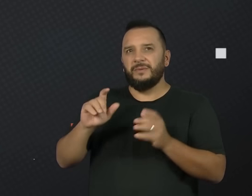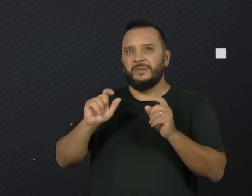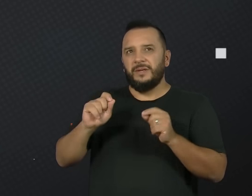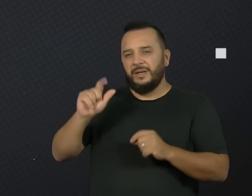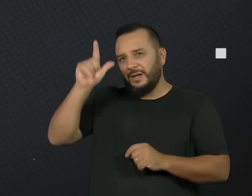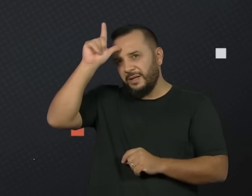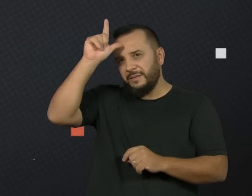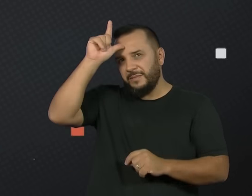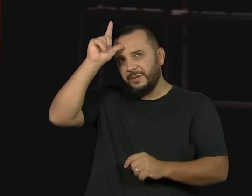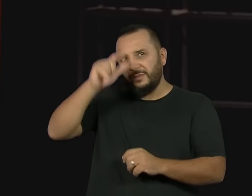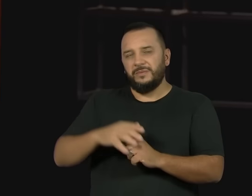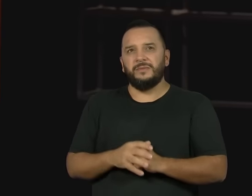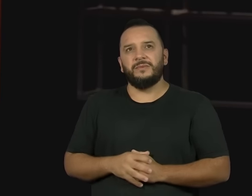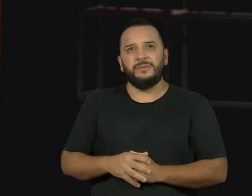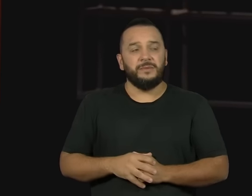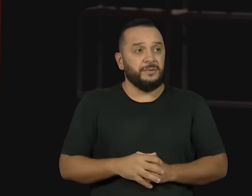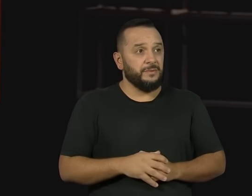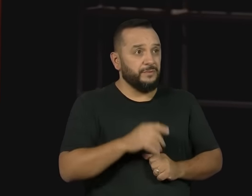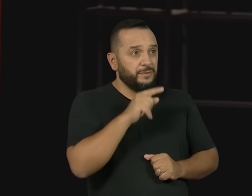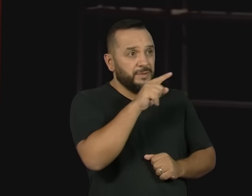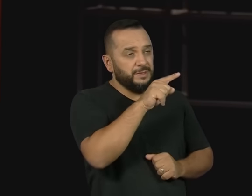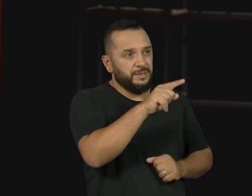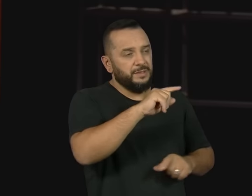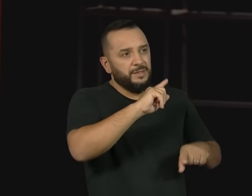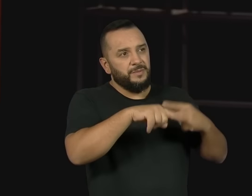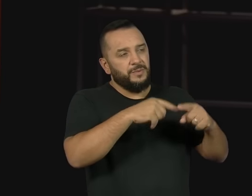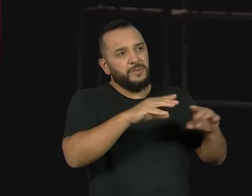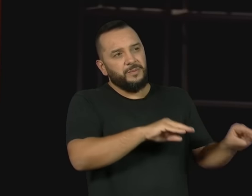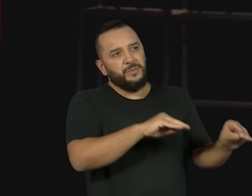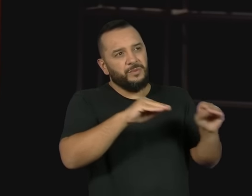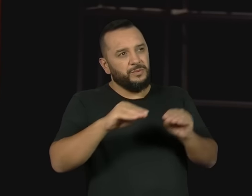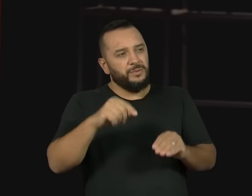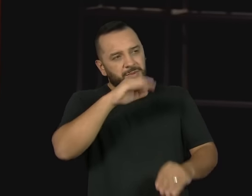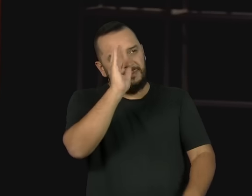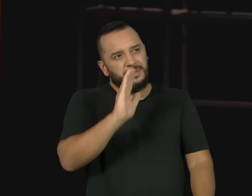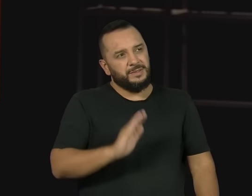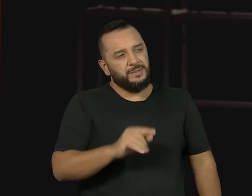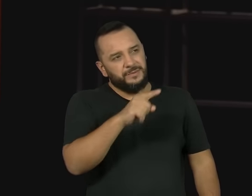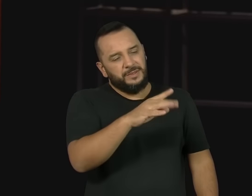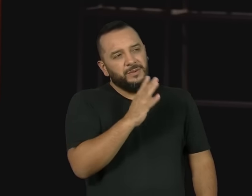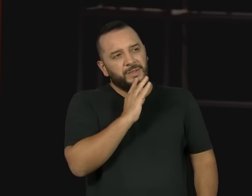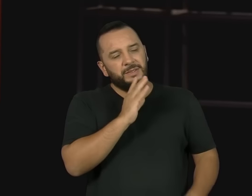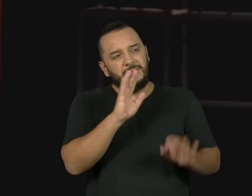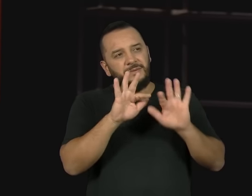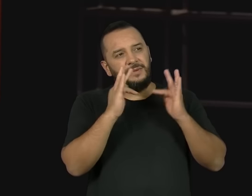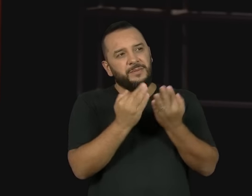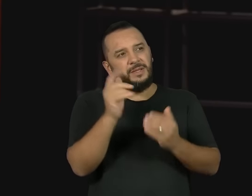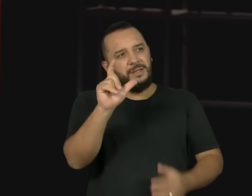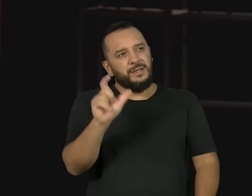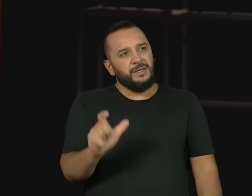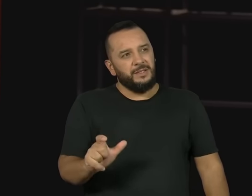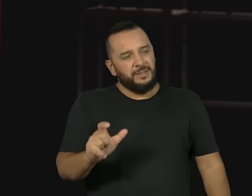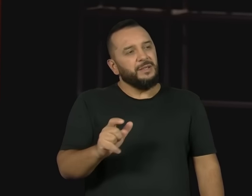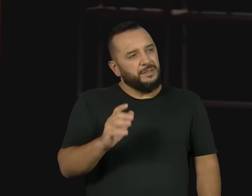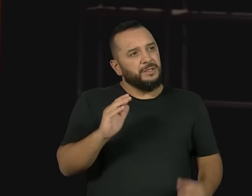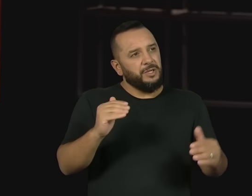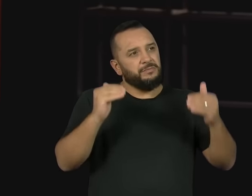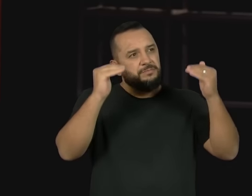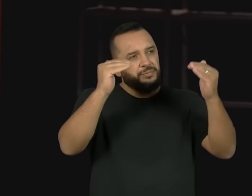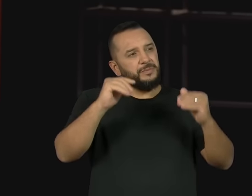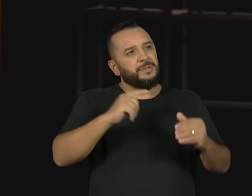tal. Depois de um tempo, vocês vieram para o Brasil e aqui vocês já conheciam algumas famílias italianas influentes e foram recebidos